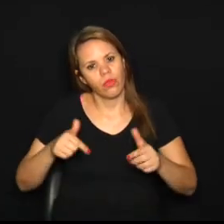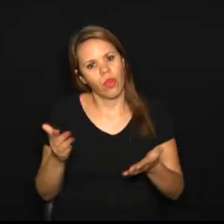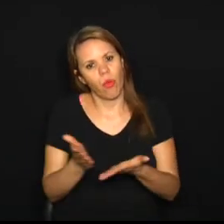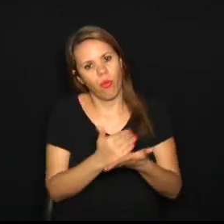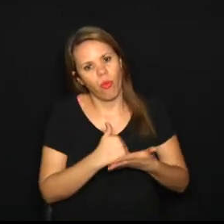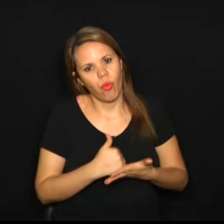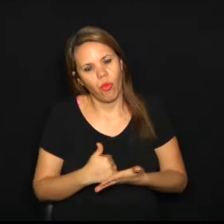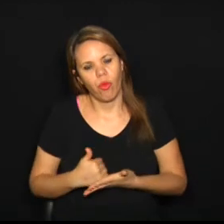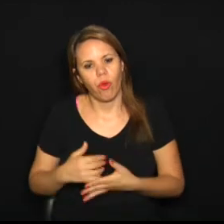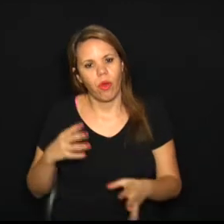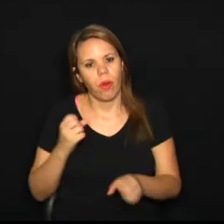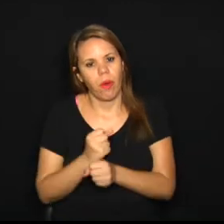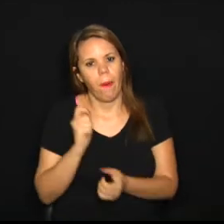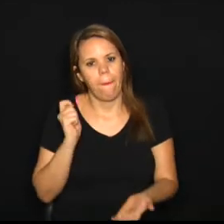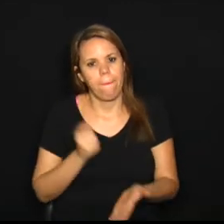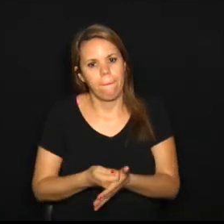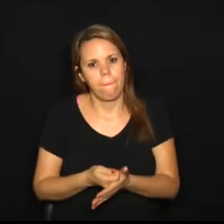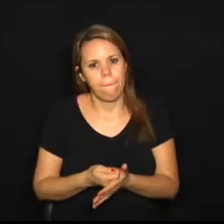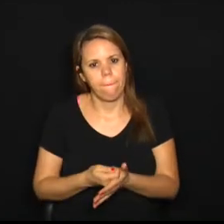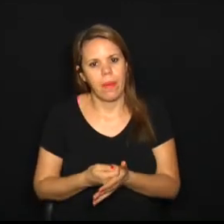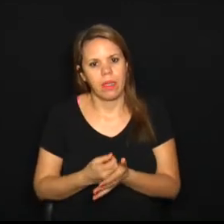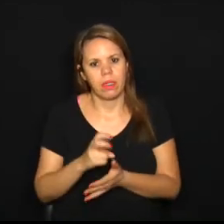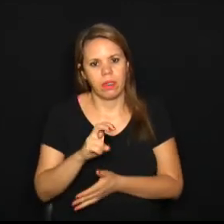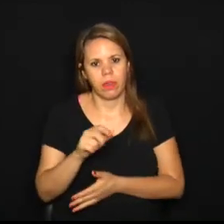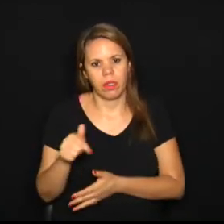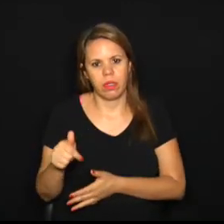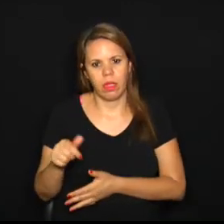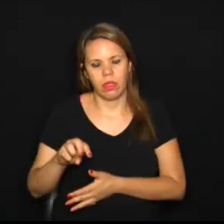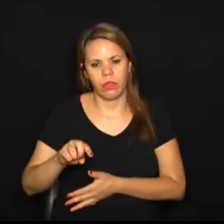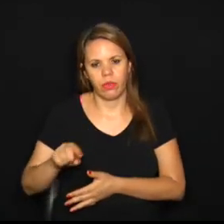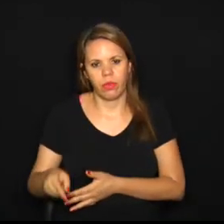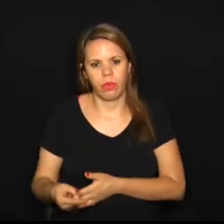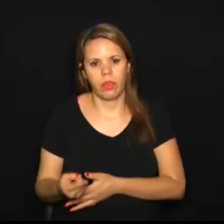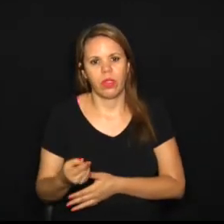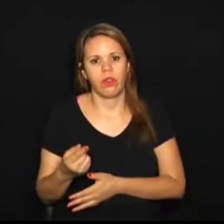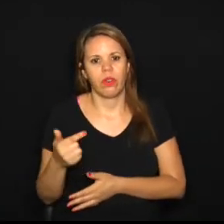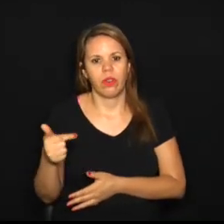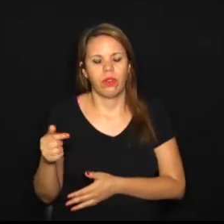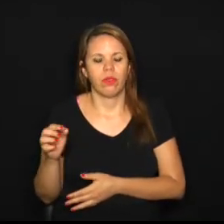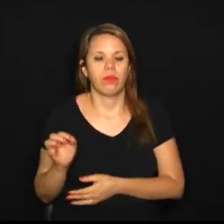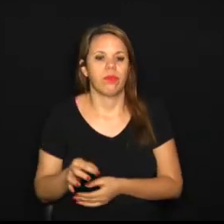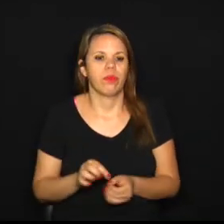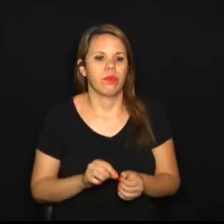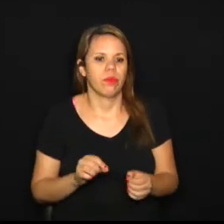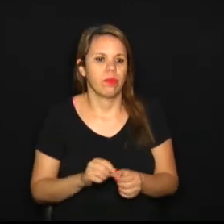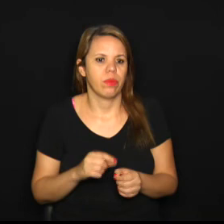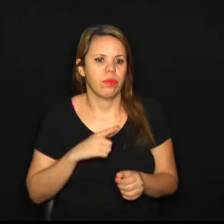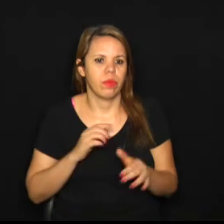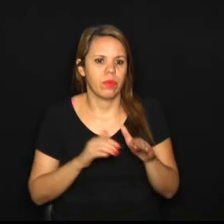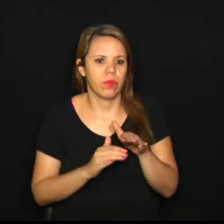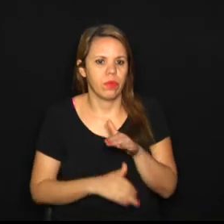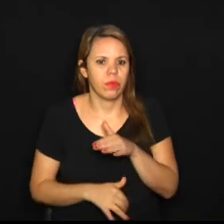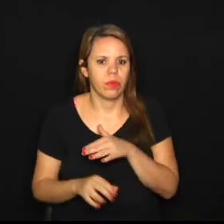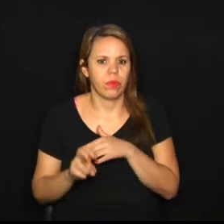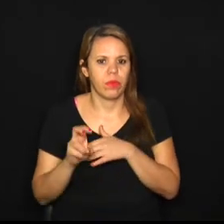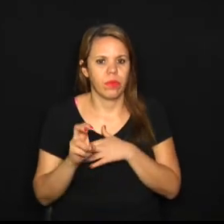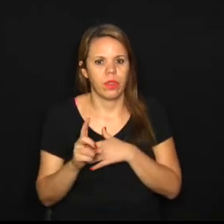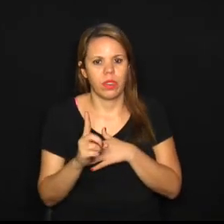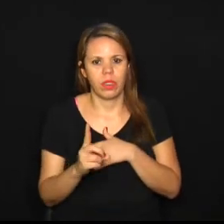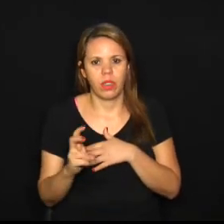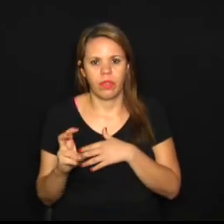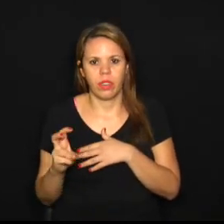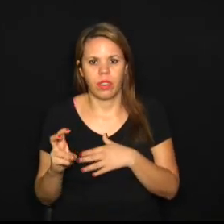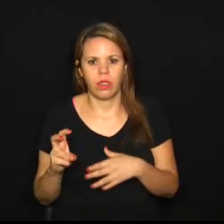57.200.000, liquidado e pago o total empenhado de 57.200.000. E tinha uma reserva de contingência de 125